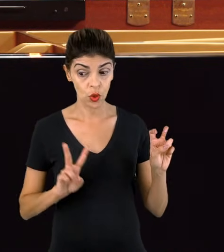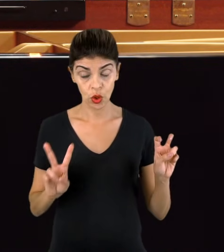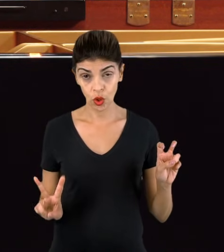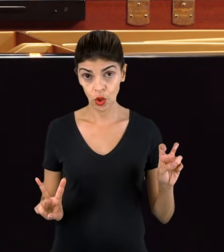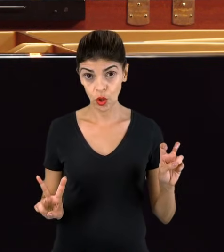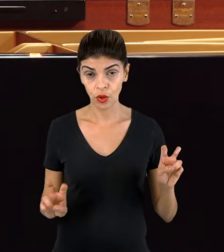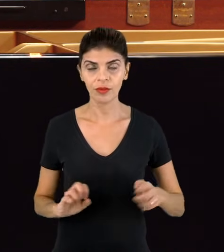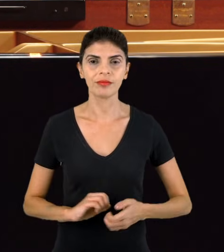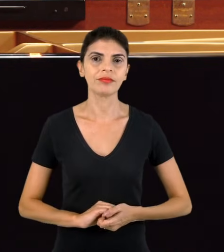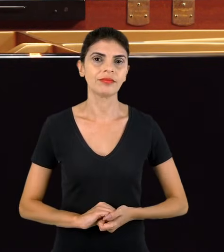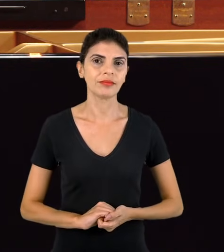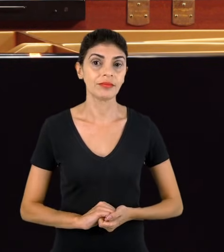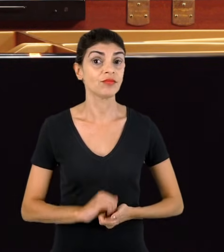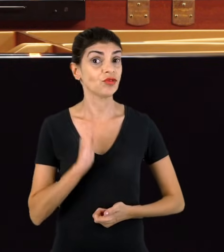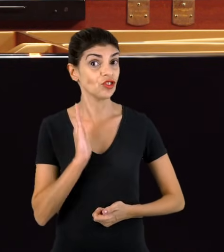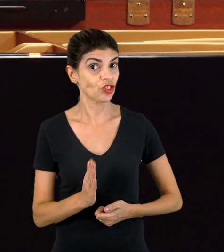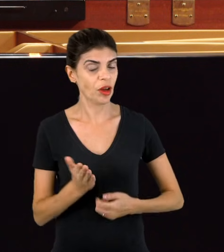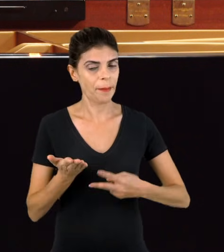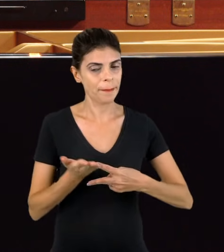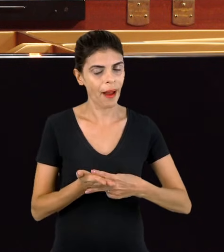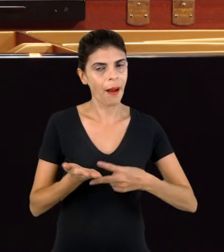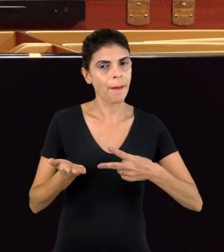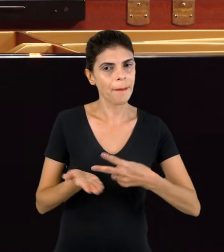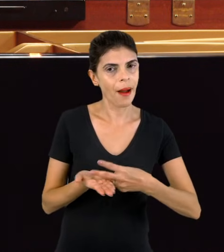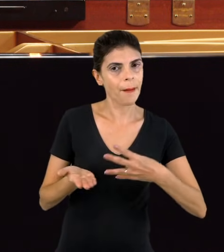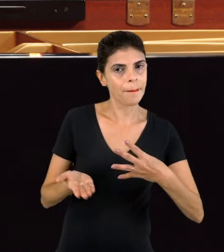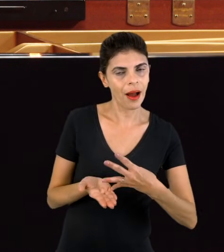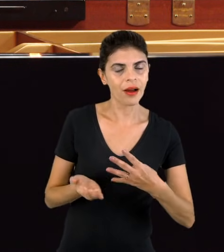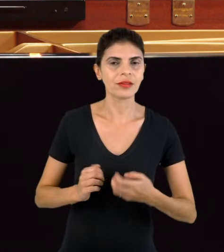5/2. Geram as pausas.